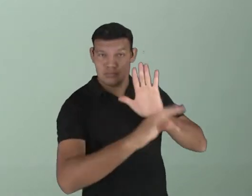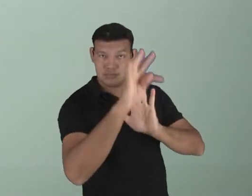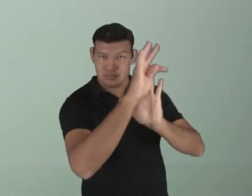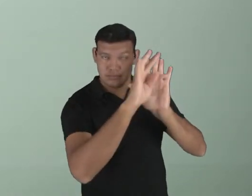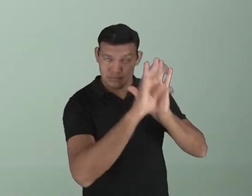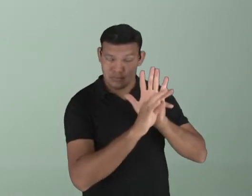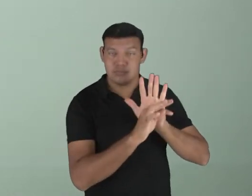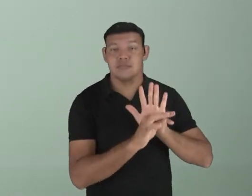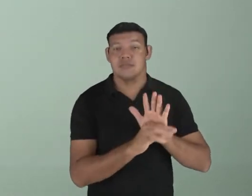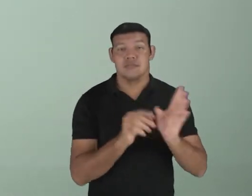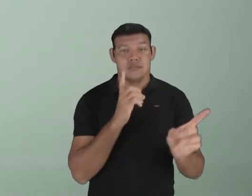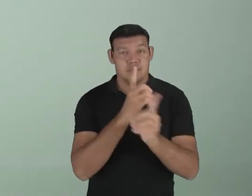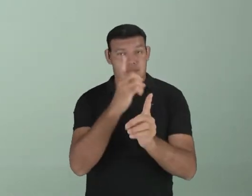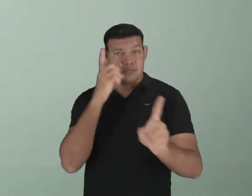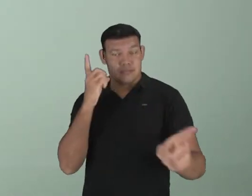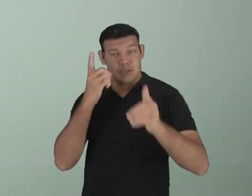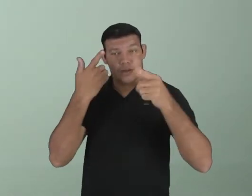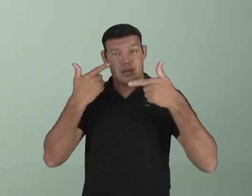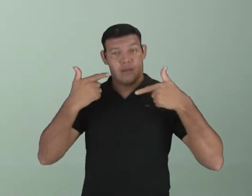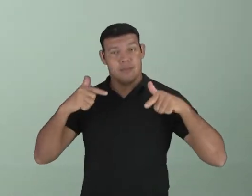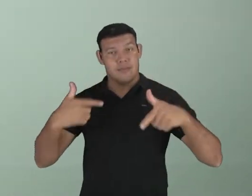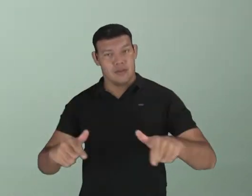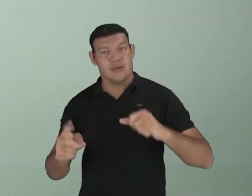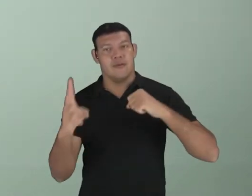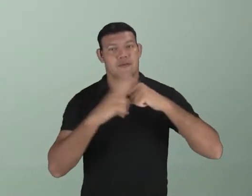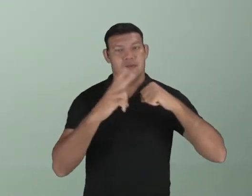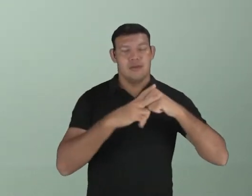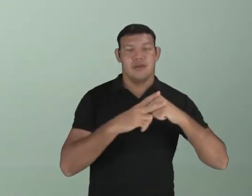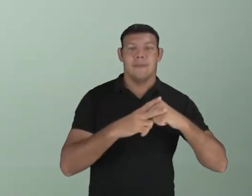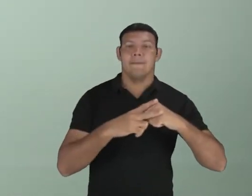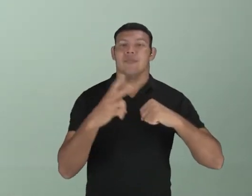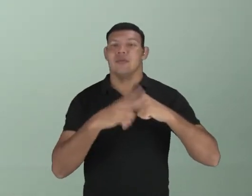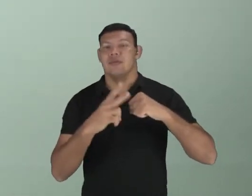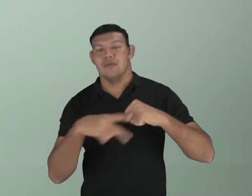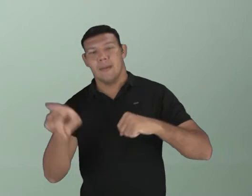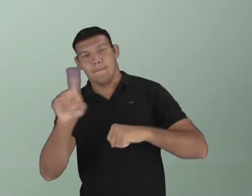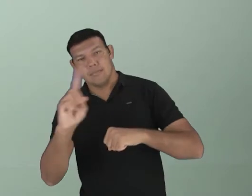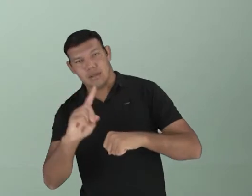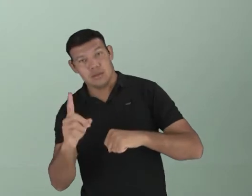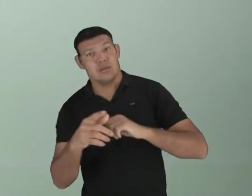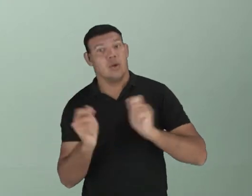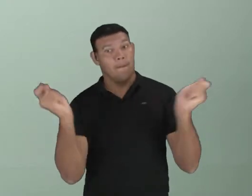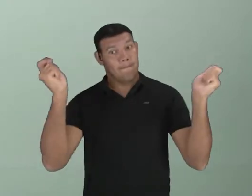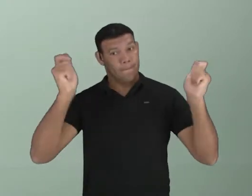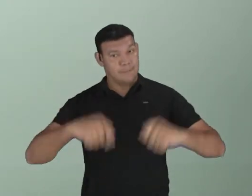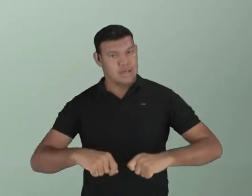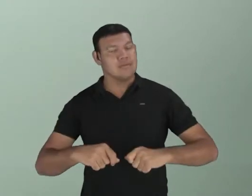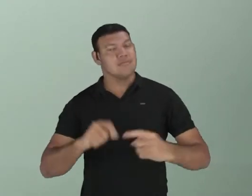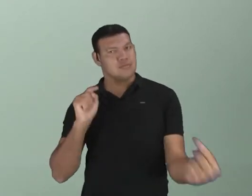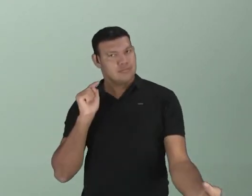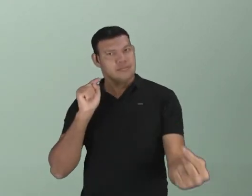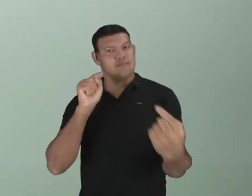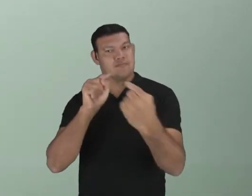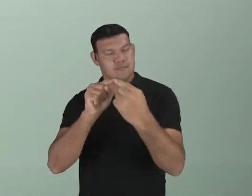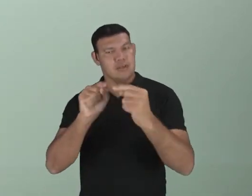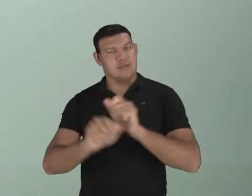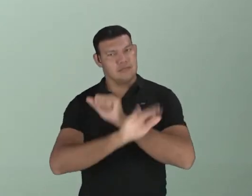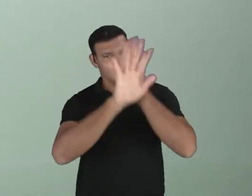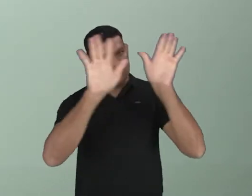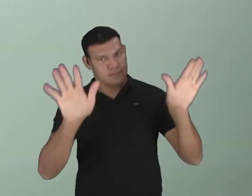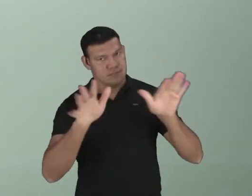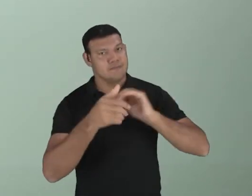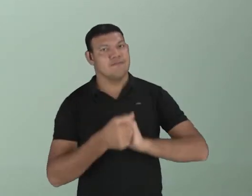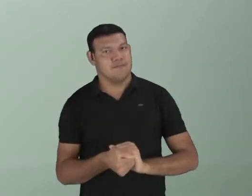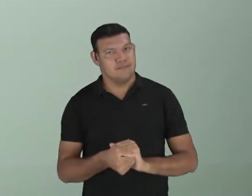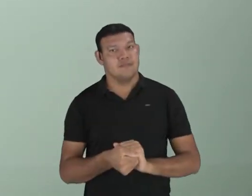nós encontramos aí linguagem verbal, linguagem não verbal, para que possa dar a sua finalidade. Veja que é